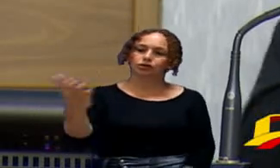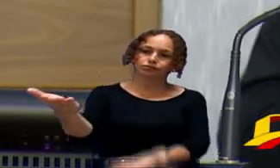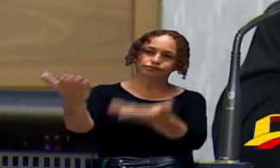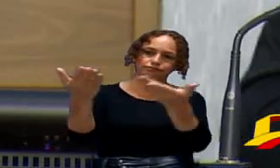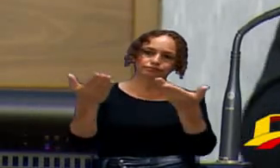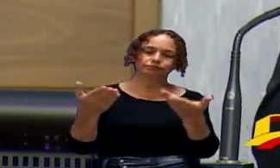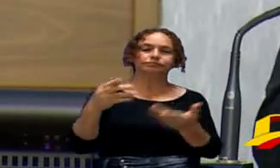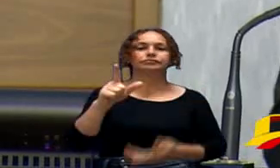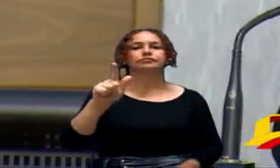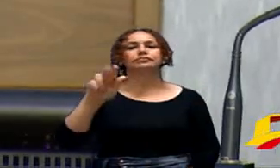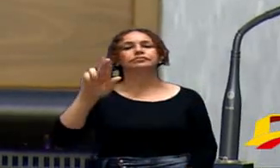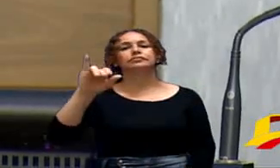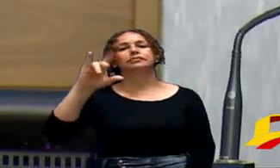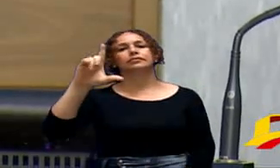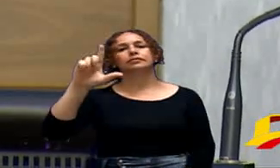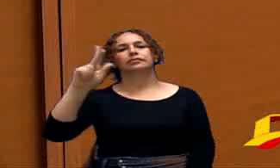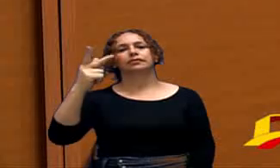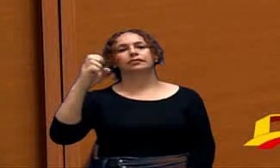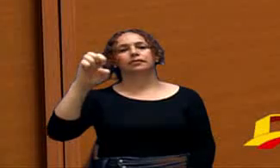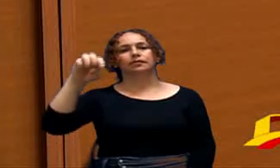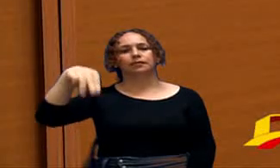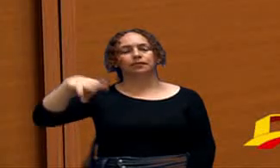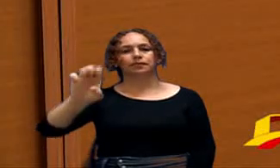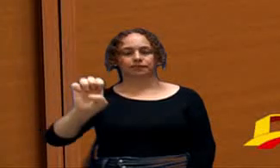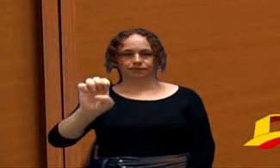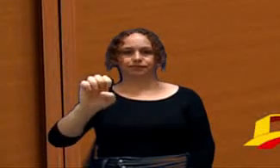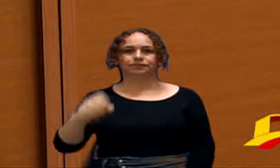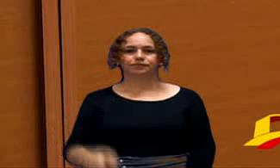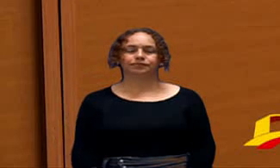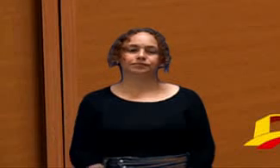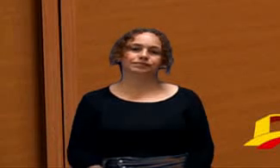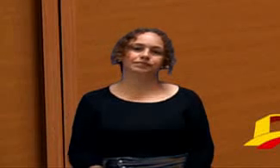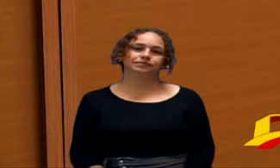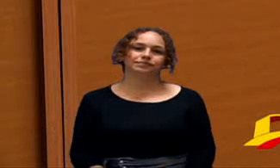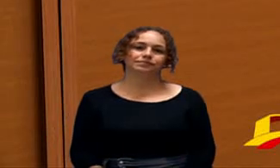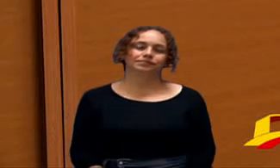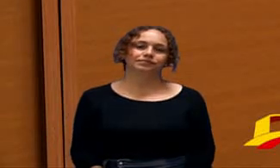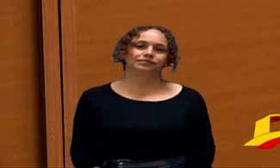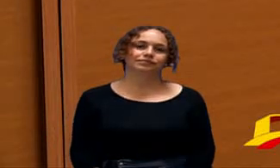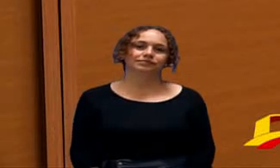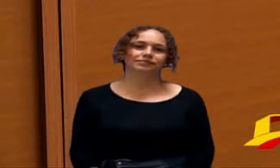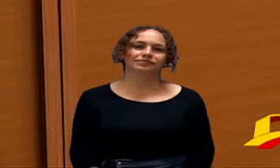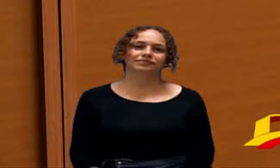Augusto. Aí no microfone, Guilherme, está aberto.